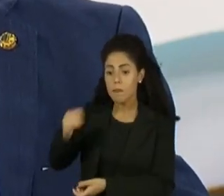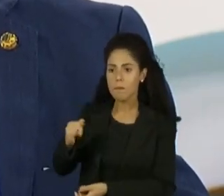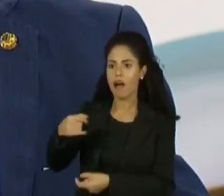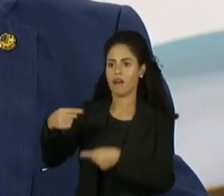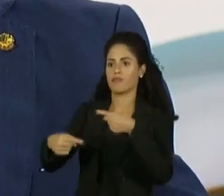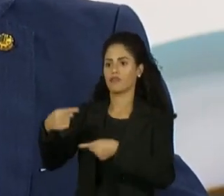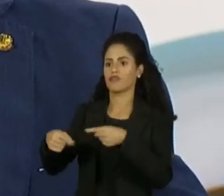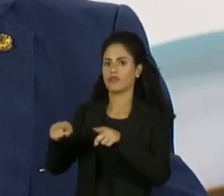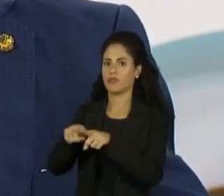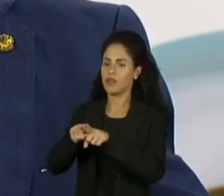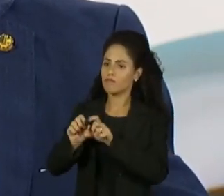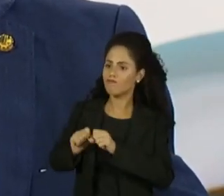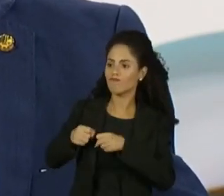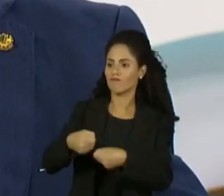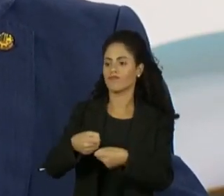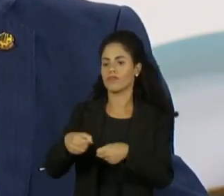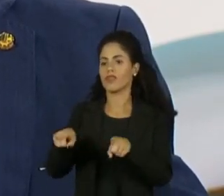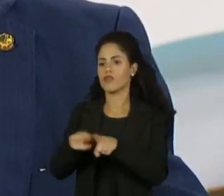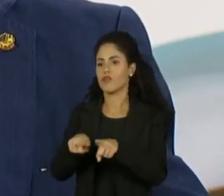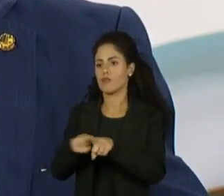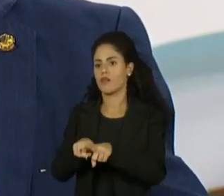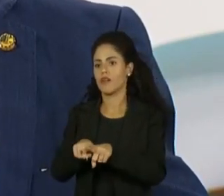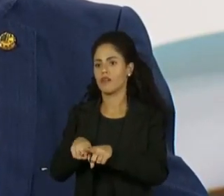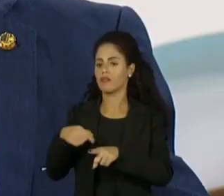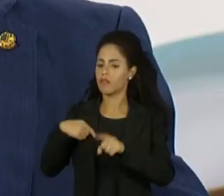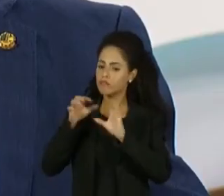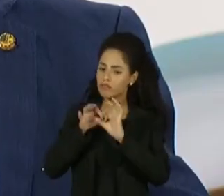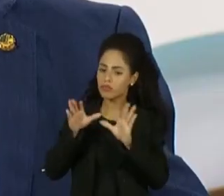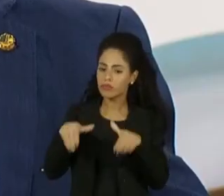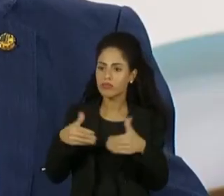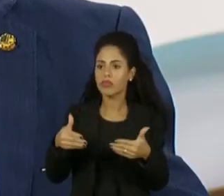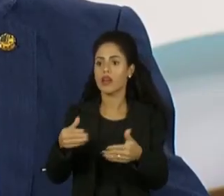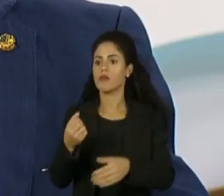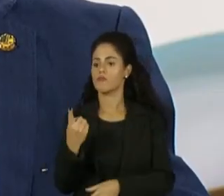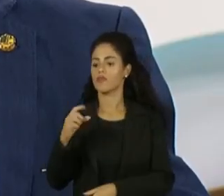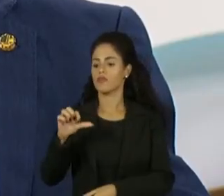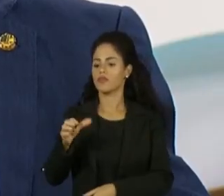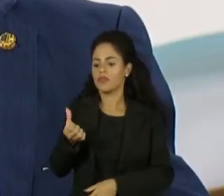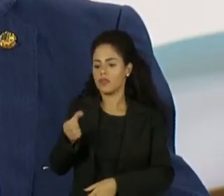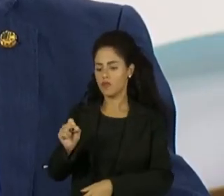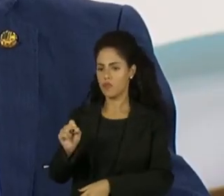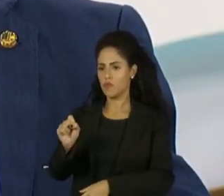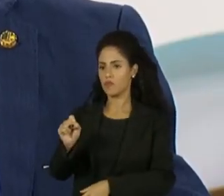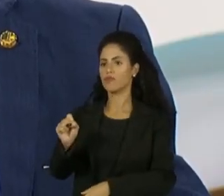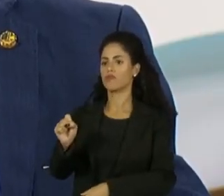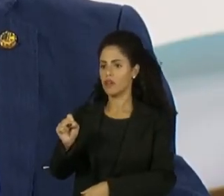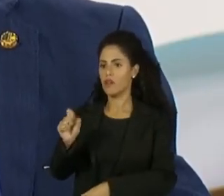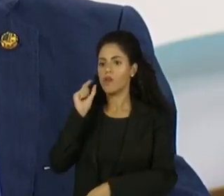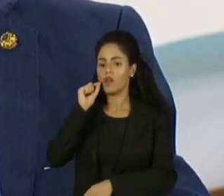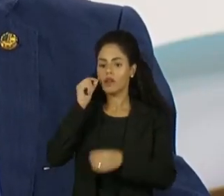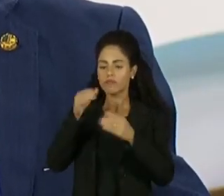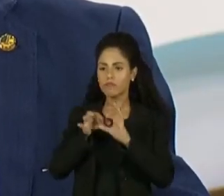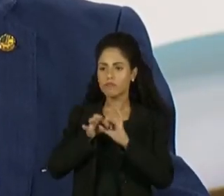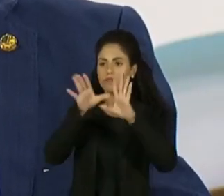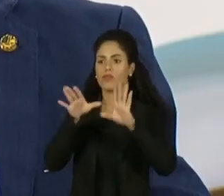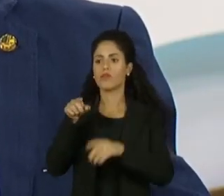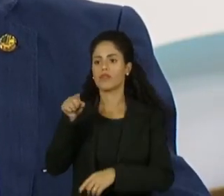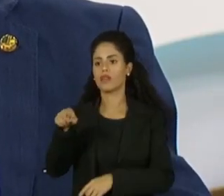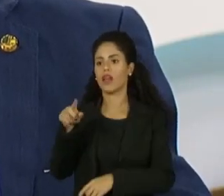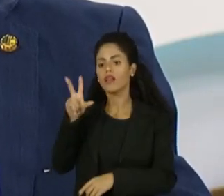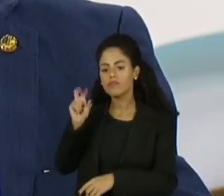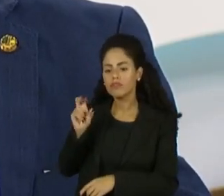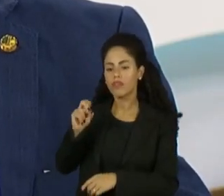gesto dele em defesa da inviolabilidade do mandato que permitiu, em 1968, que permitiu que ele